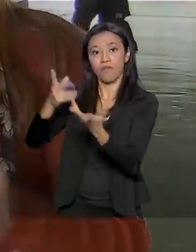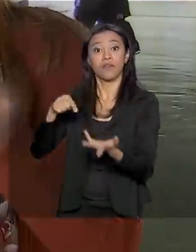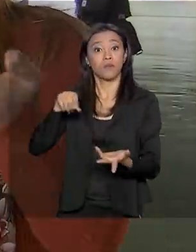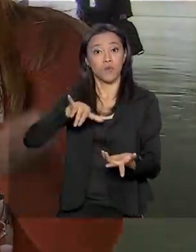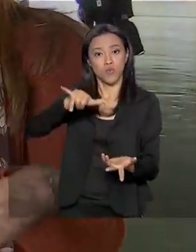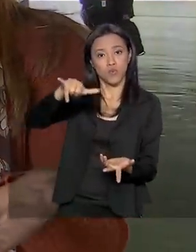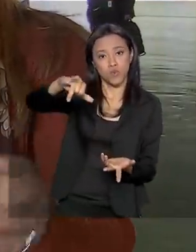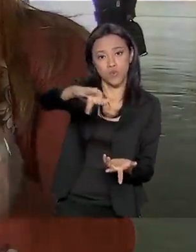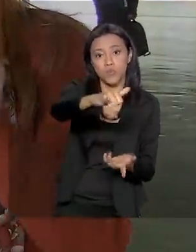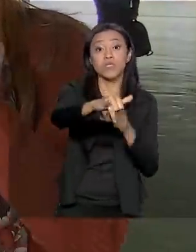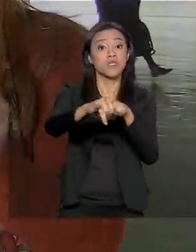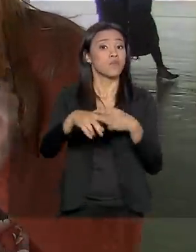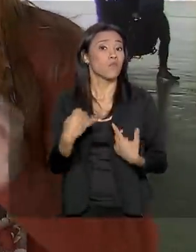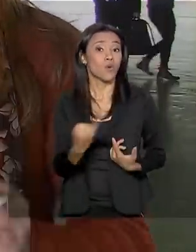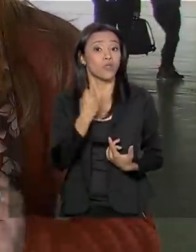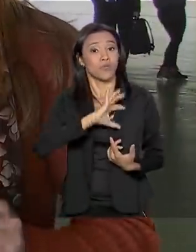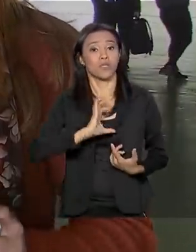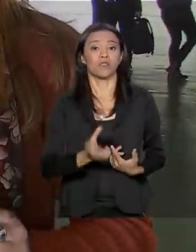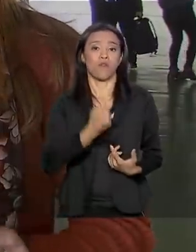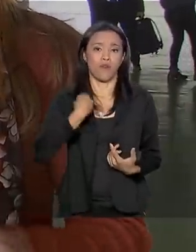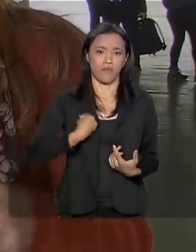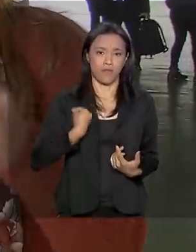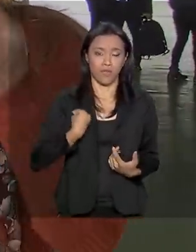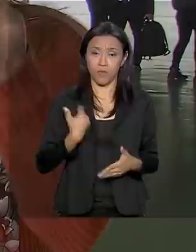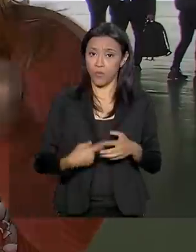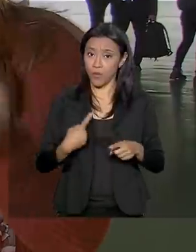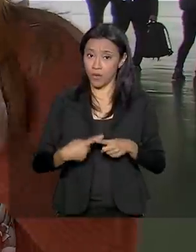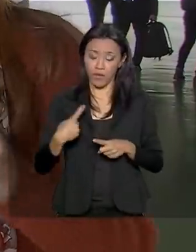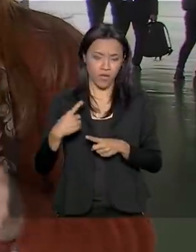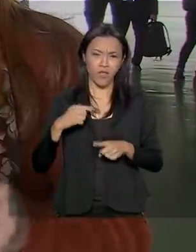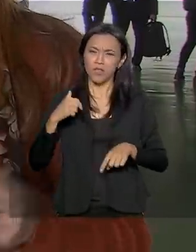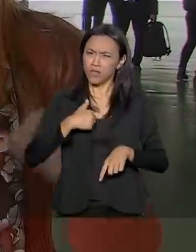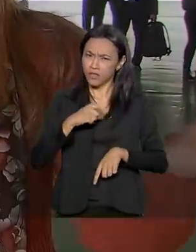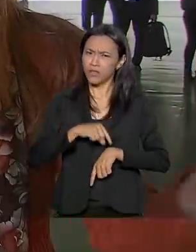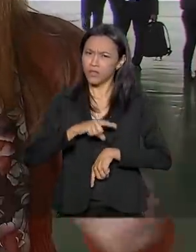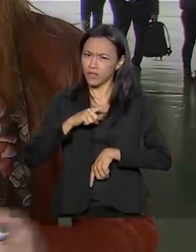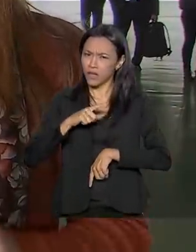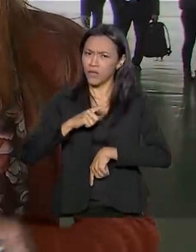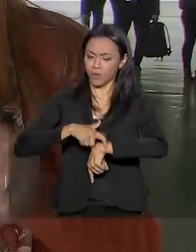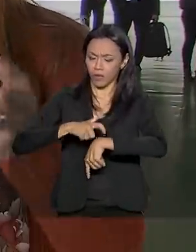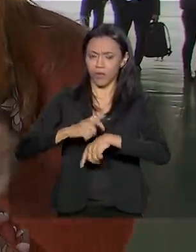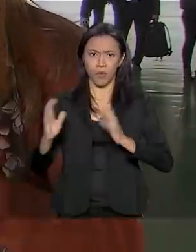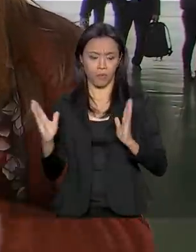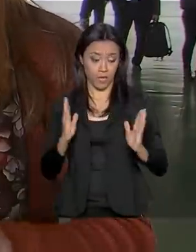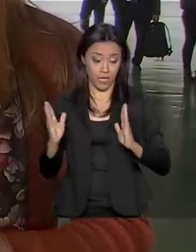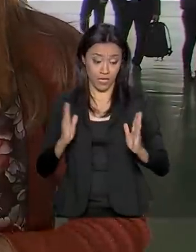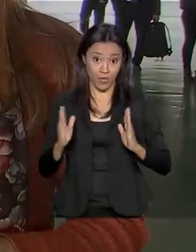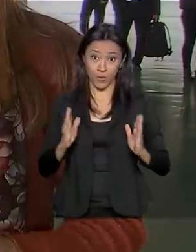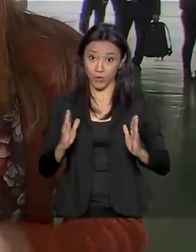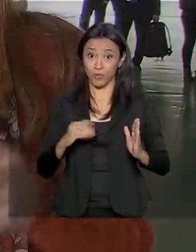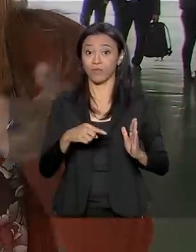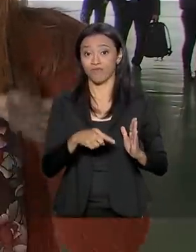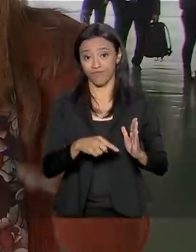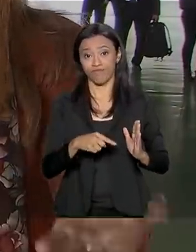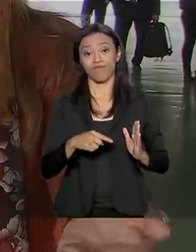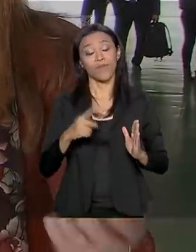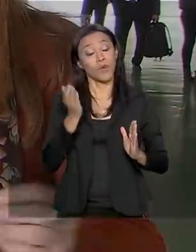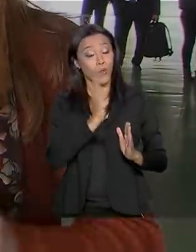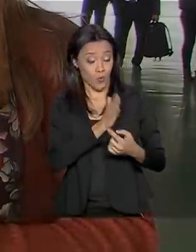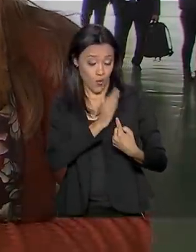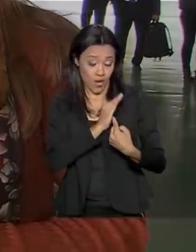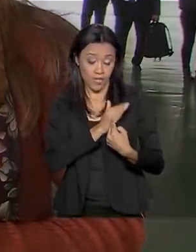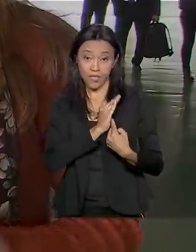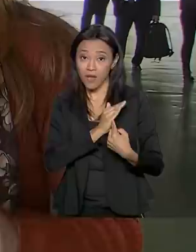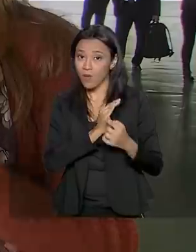vidas isto porque todo o álbum captado possui um período que pode ficar se a circulação sanguínea o coração